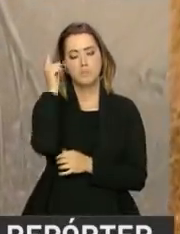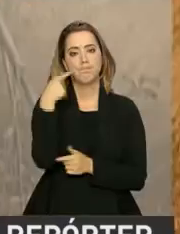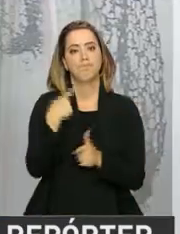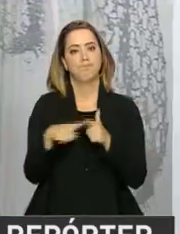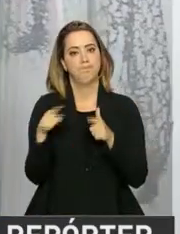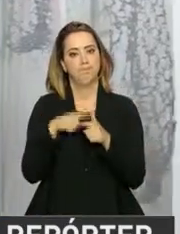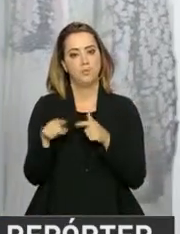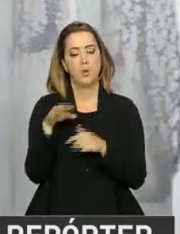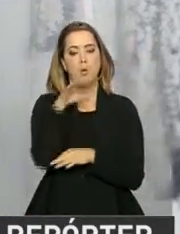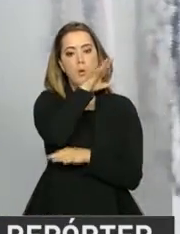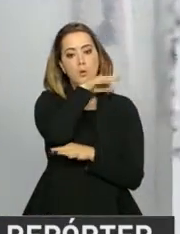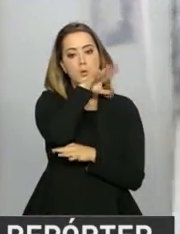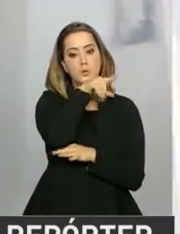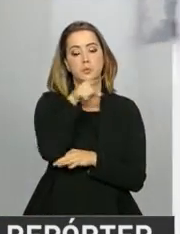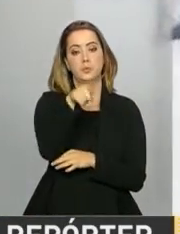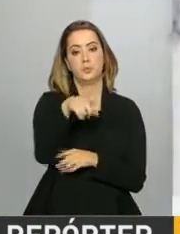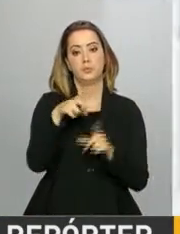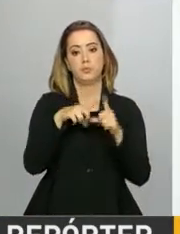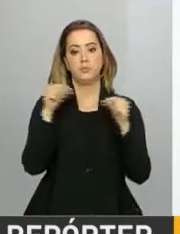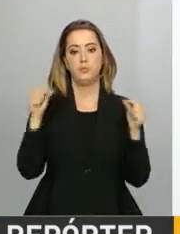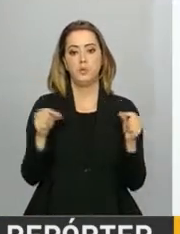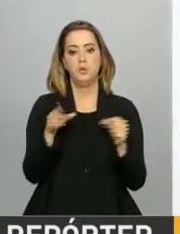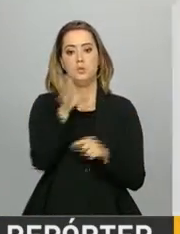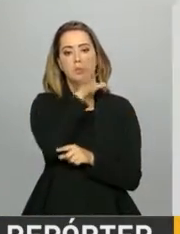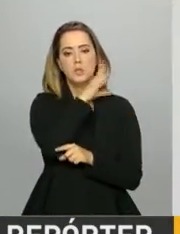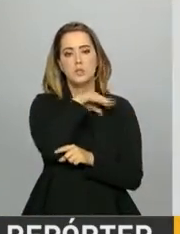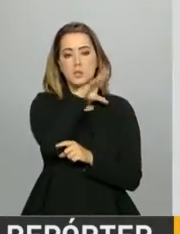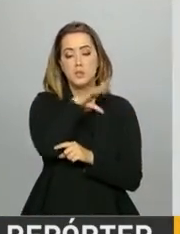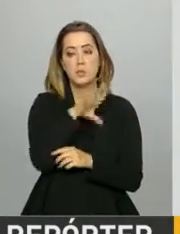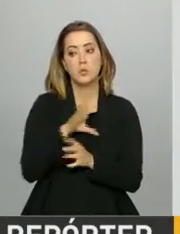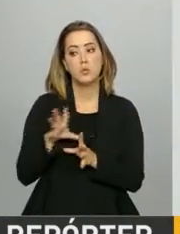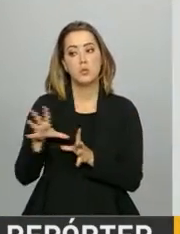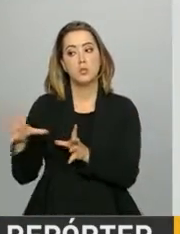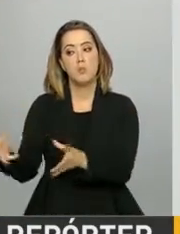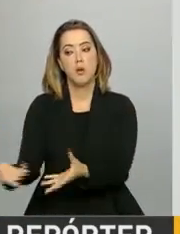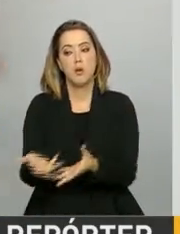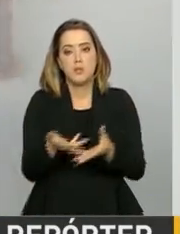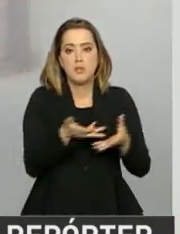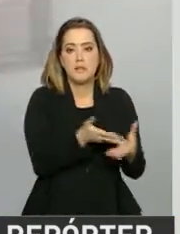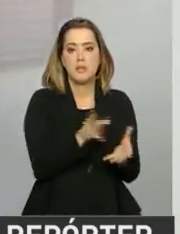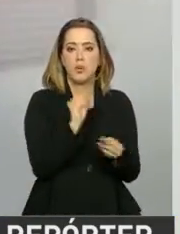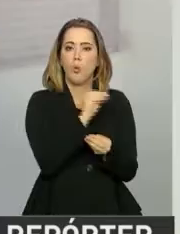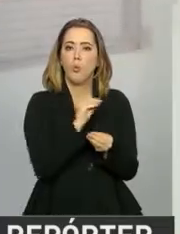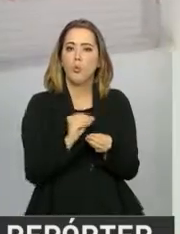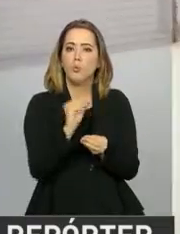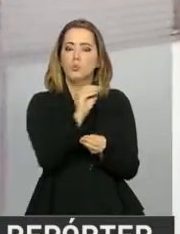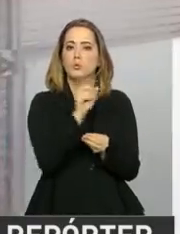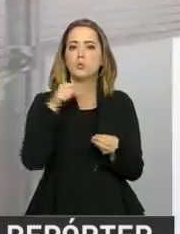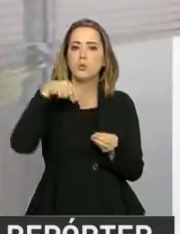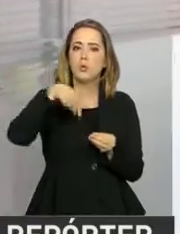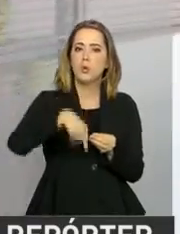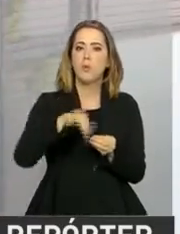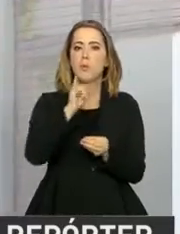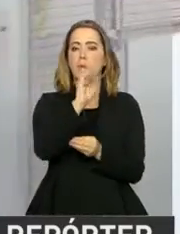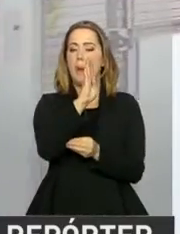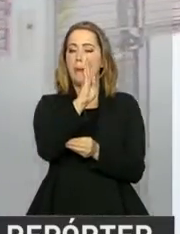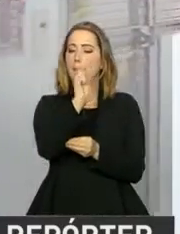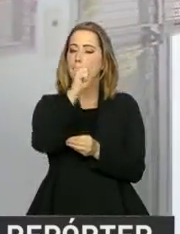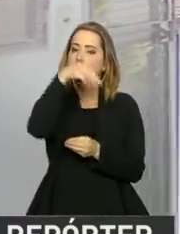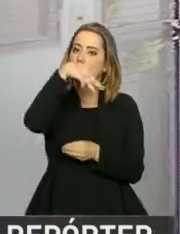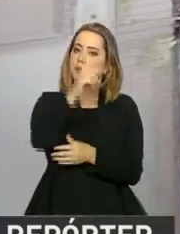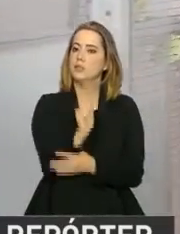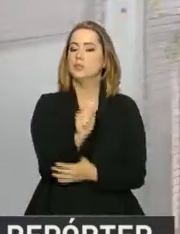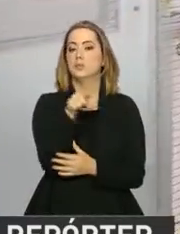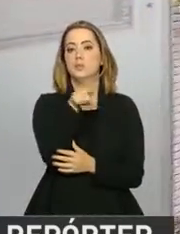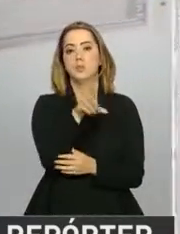animais em brasília os animais resgatados a incêndios florestais passam por uma triagem esse centro do ibama aqui